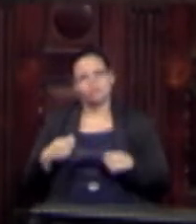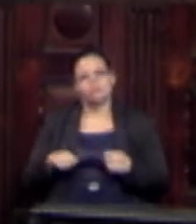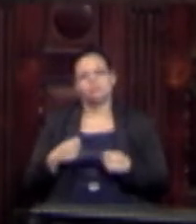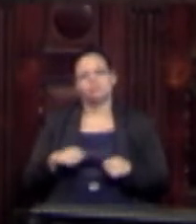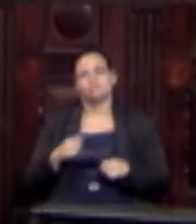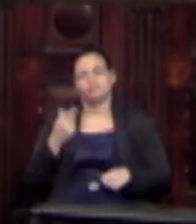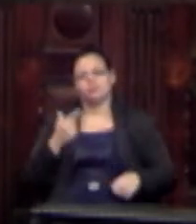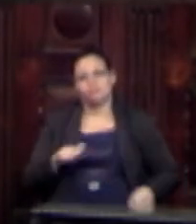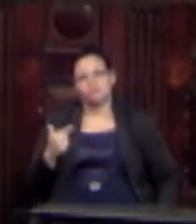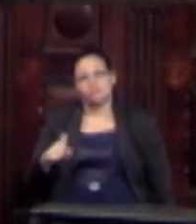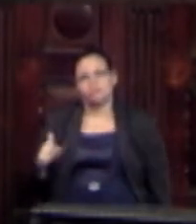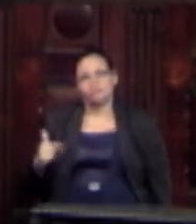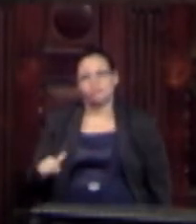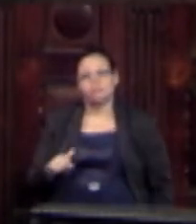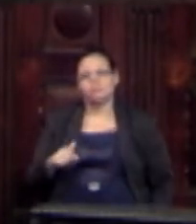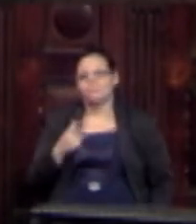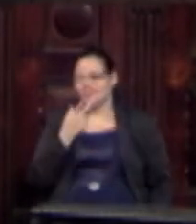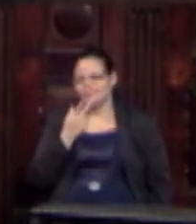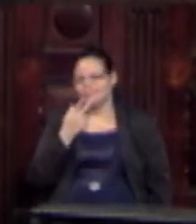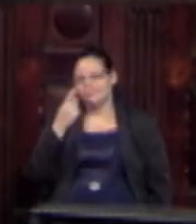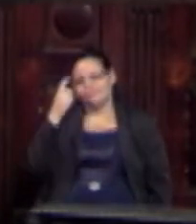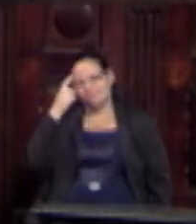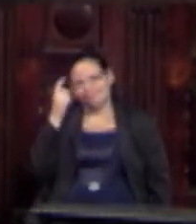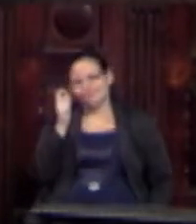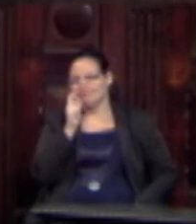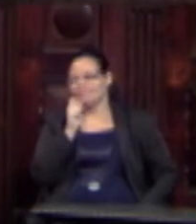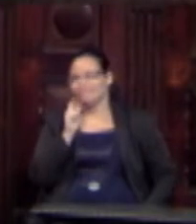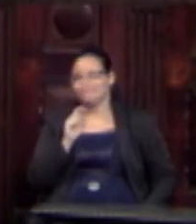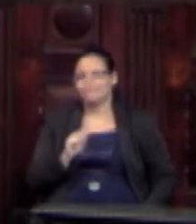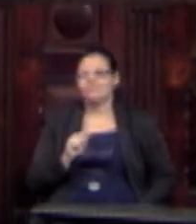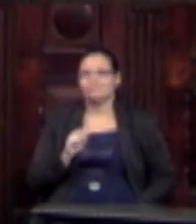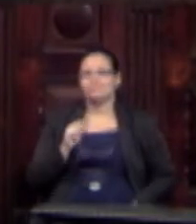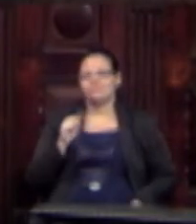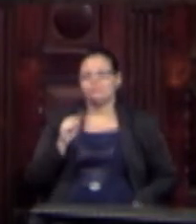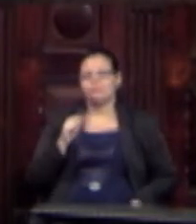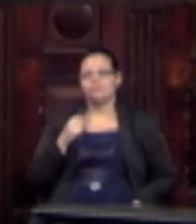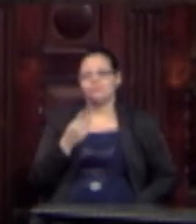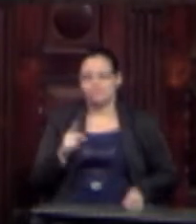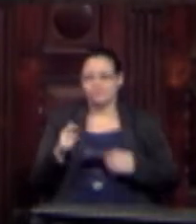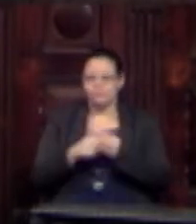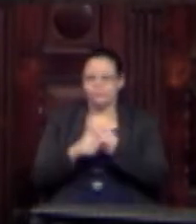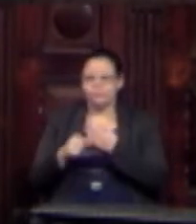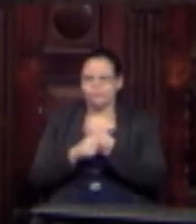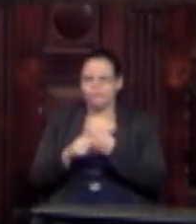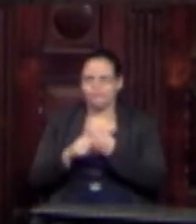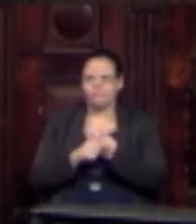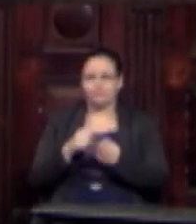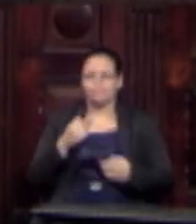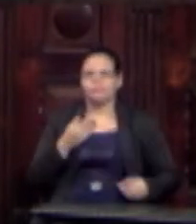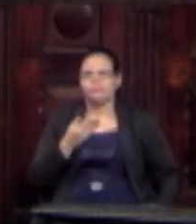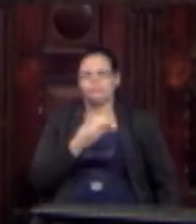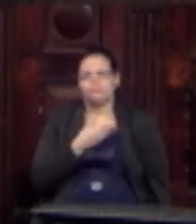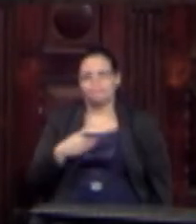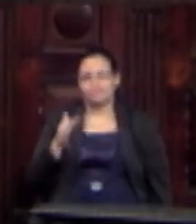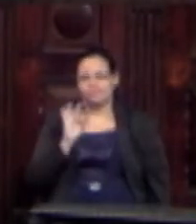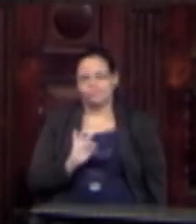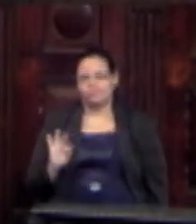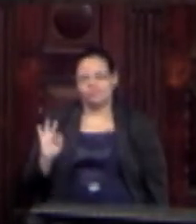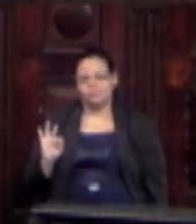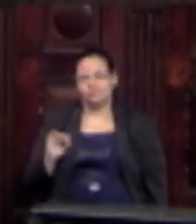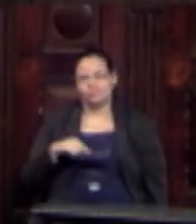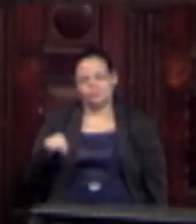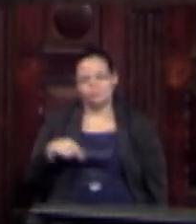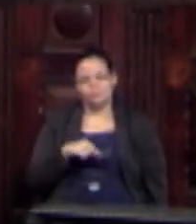mais críticos a esse papel que a União desempenha.